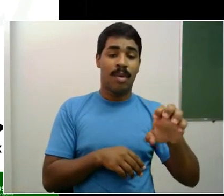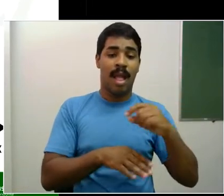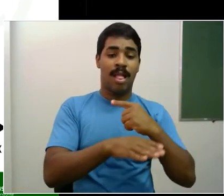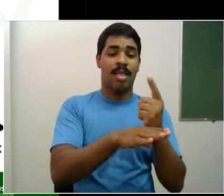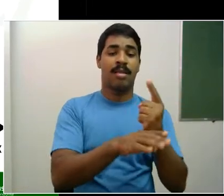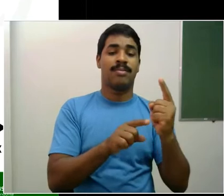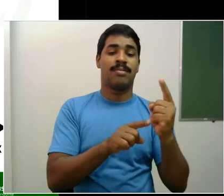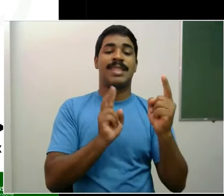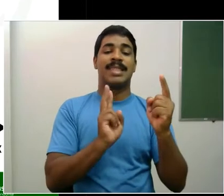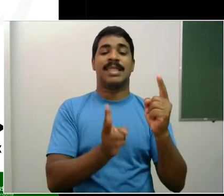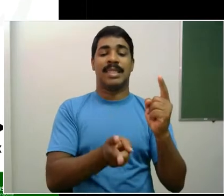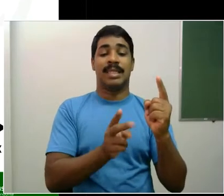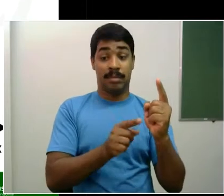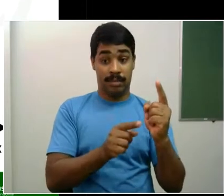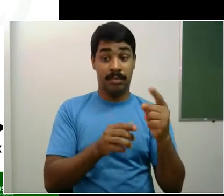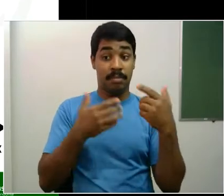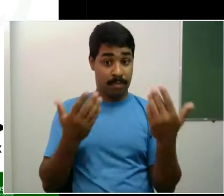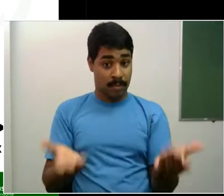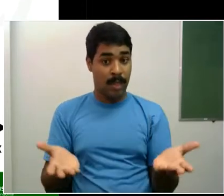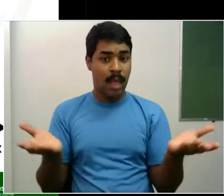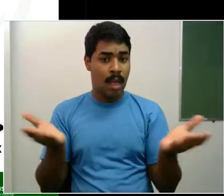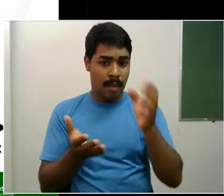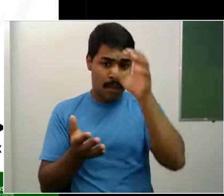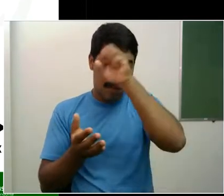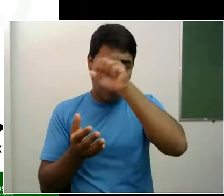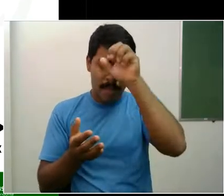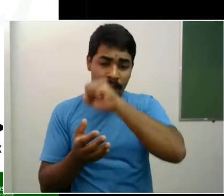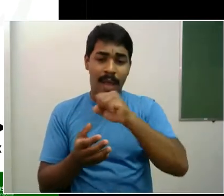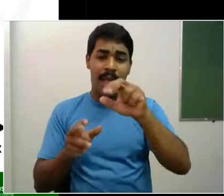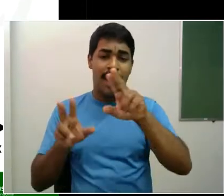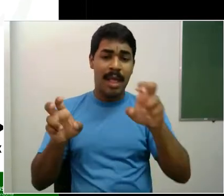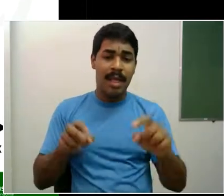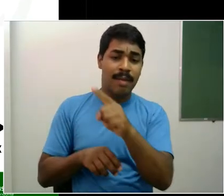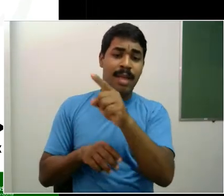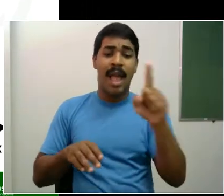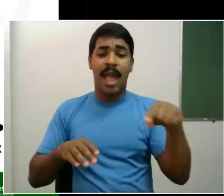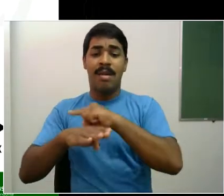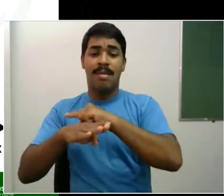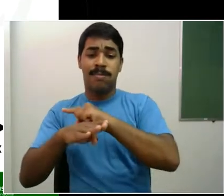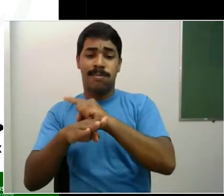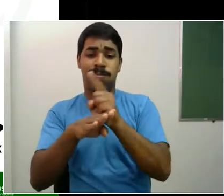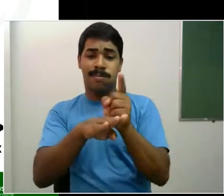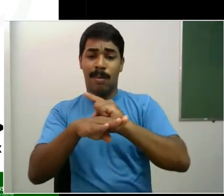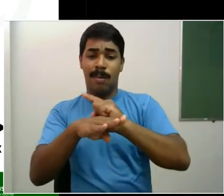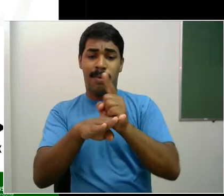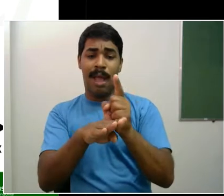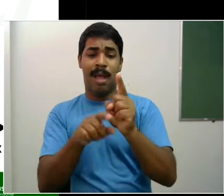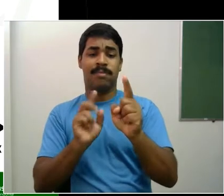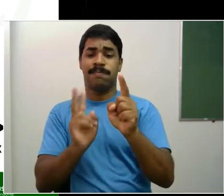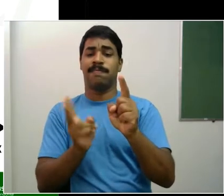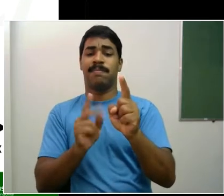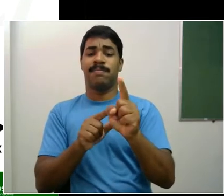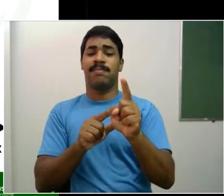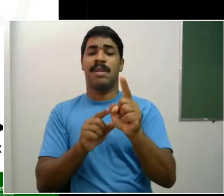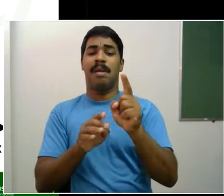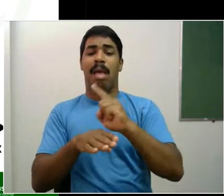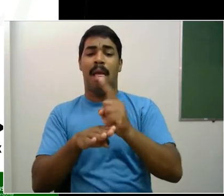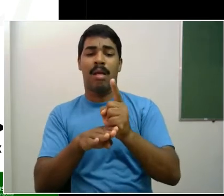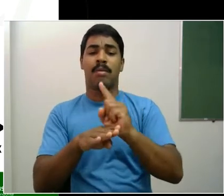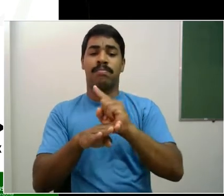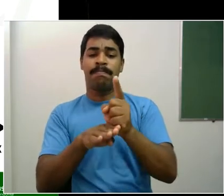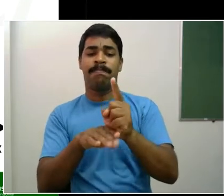da velocidade. Então, movimento uniforme seria uma velocidade constante, sem alteração, né, no qual